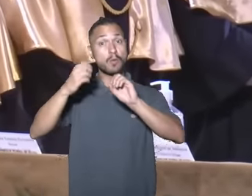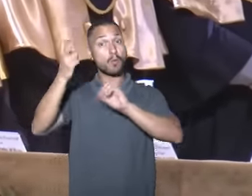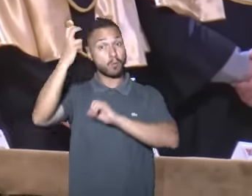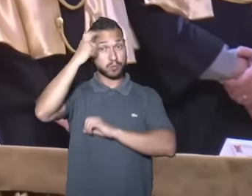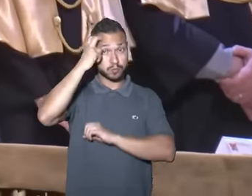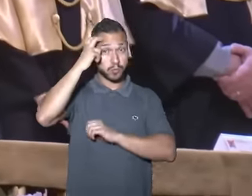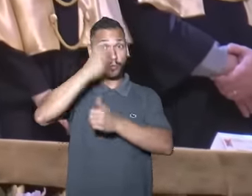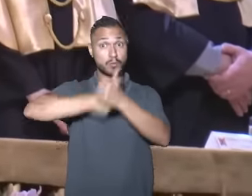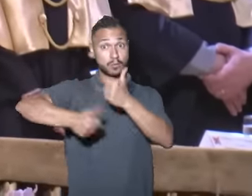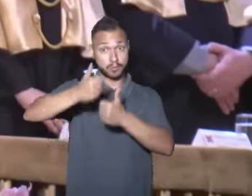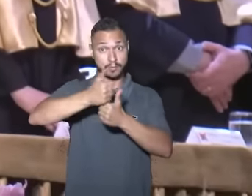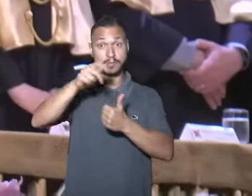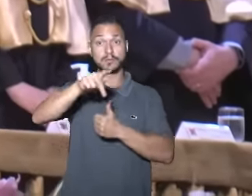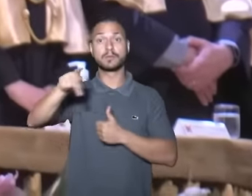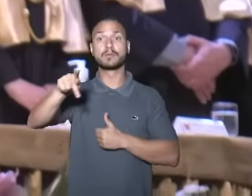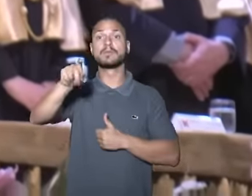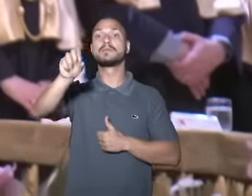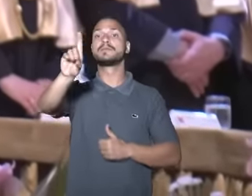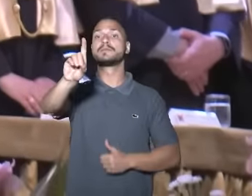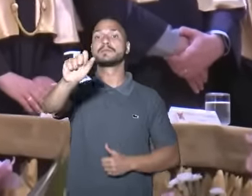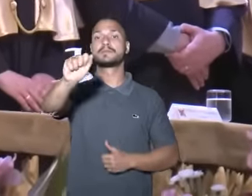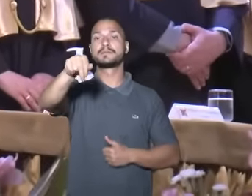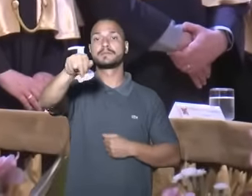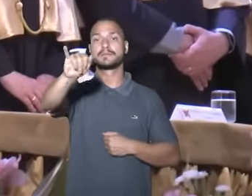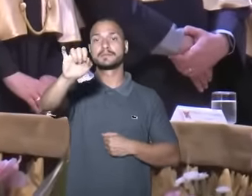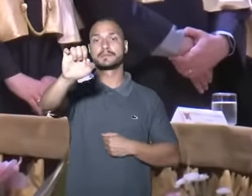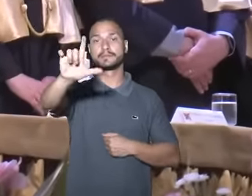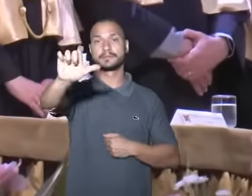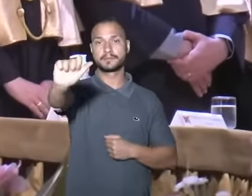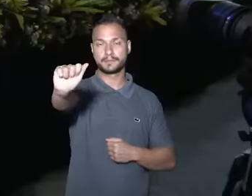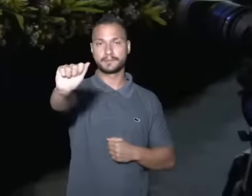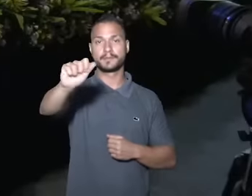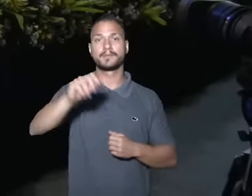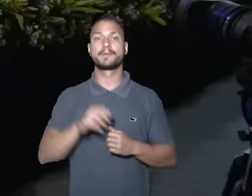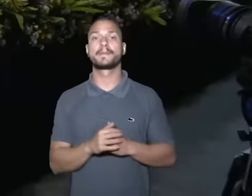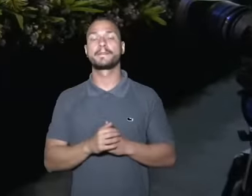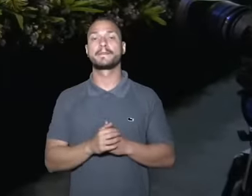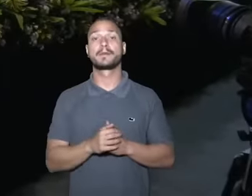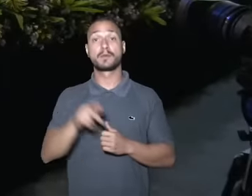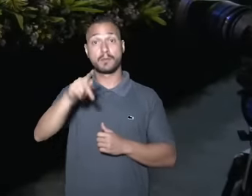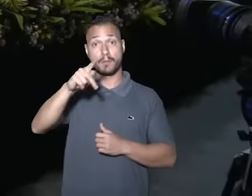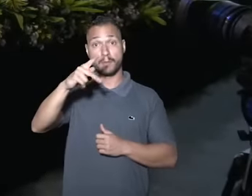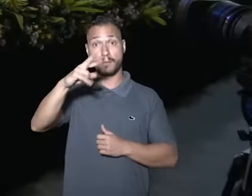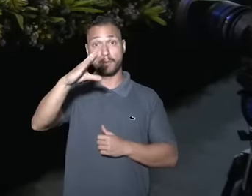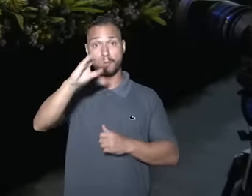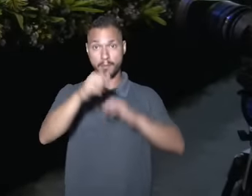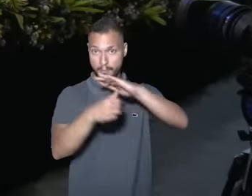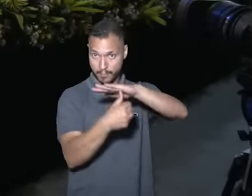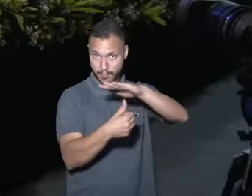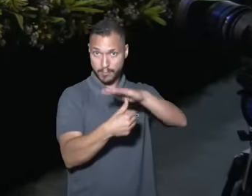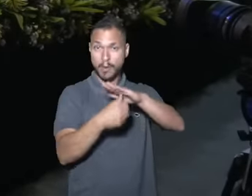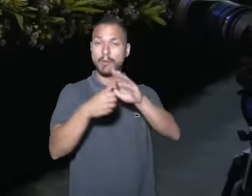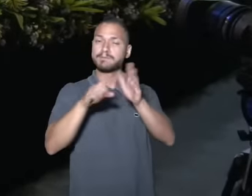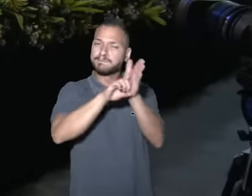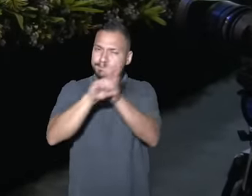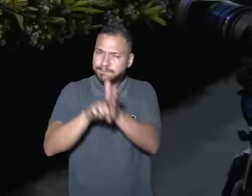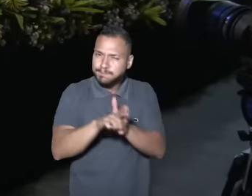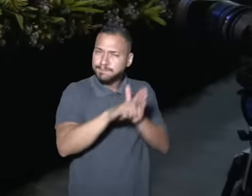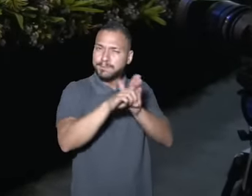Substituta, senhora Daniela Santana Araújo, o pró-reitor de Pesquisa e